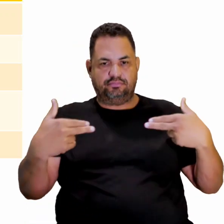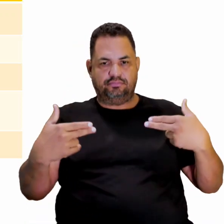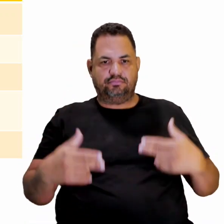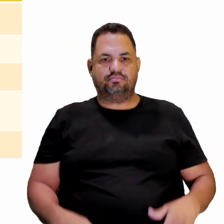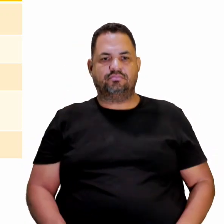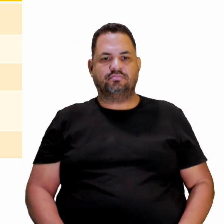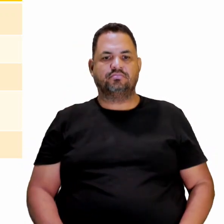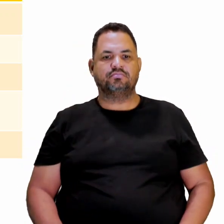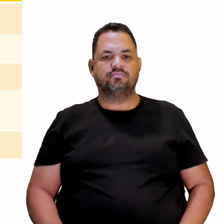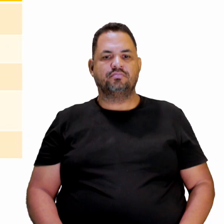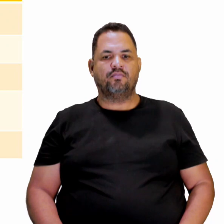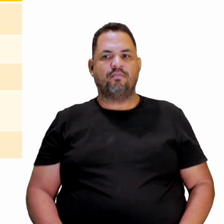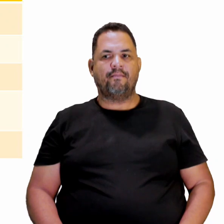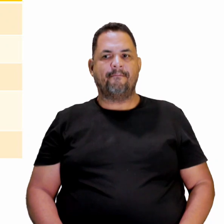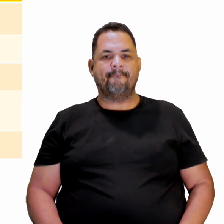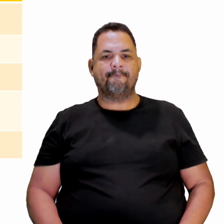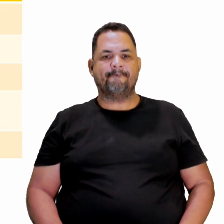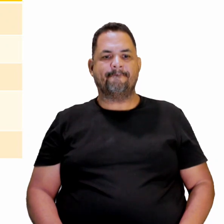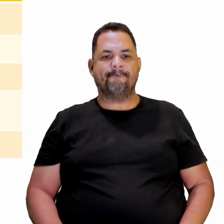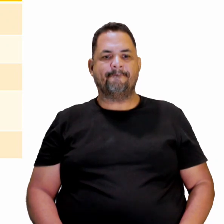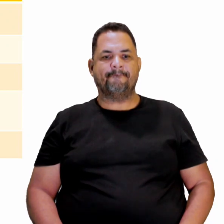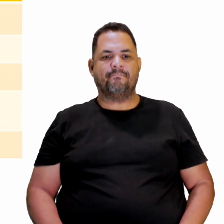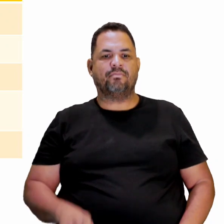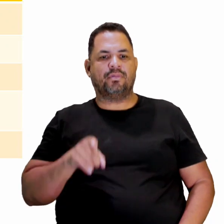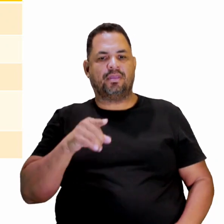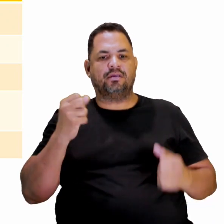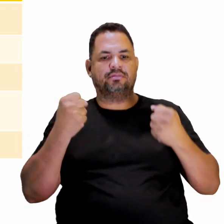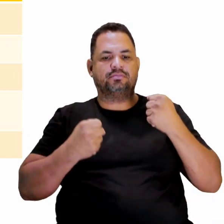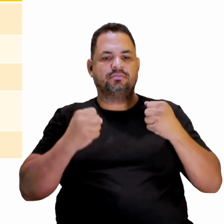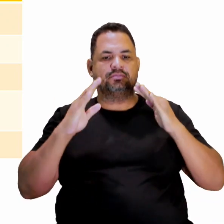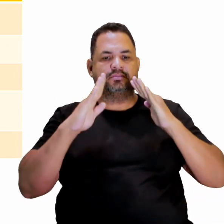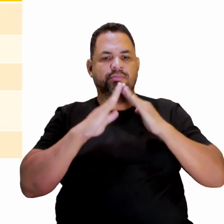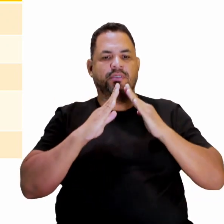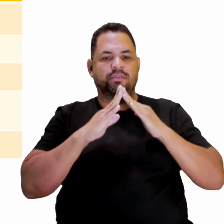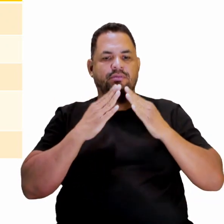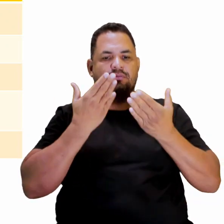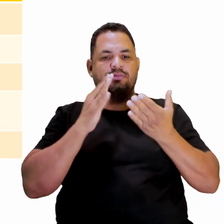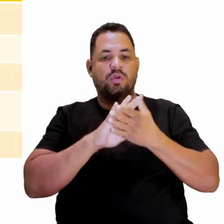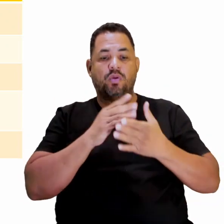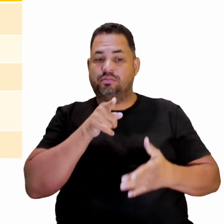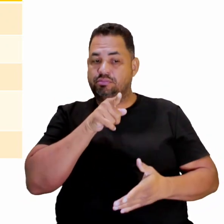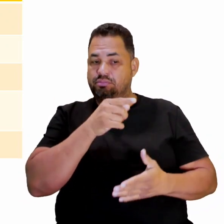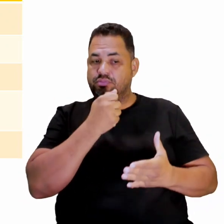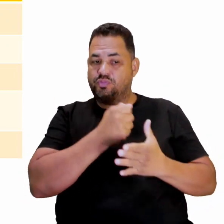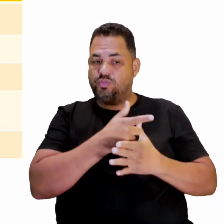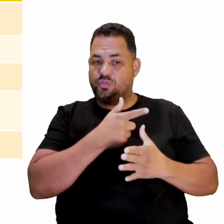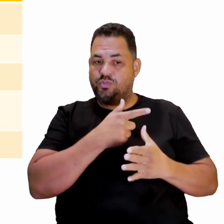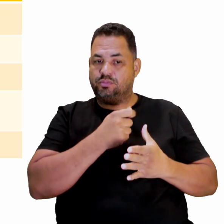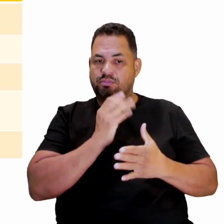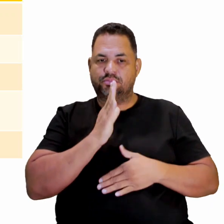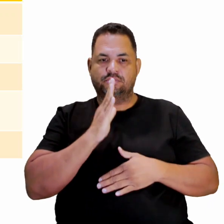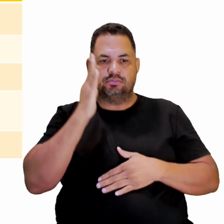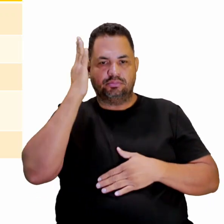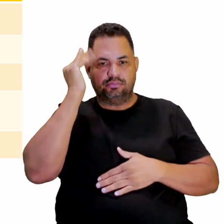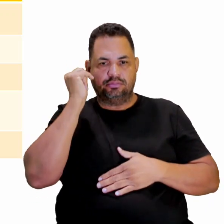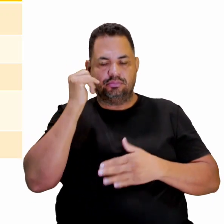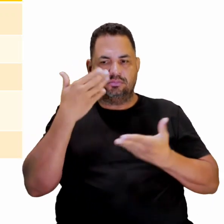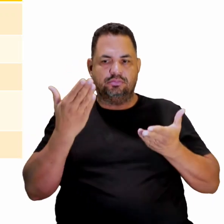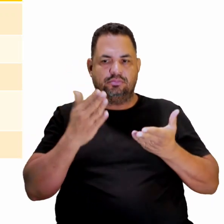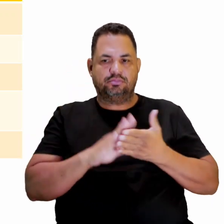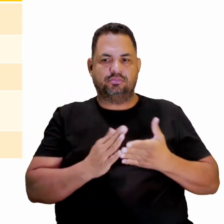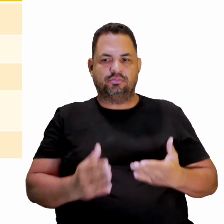the house that you bought? Esta casa que você comprou? Whom, já sabe, como eu falei